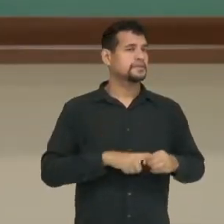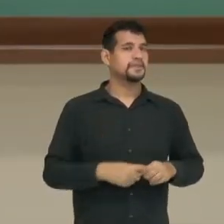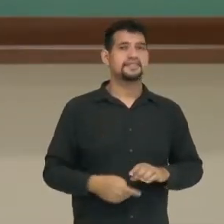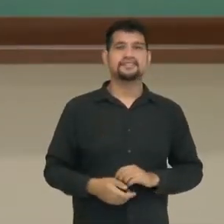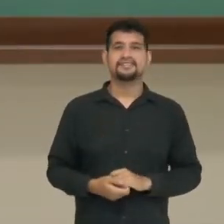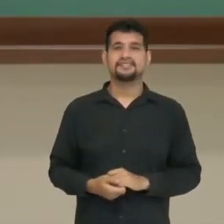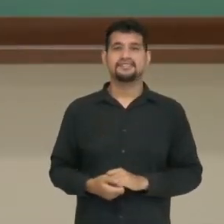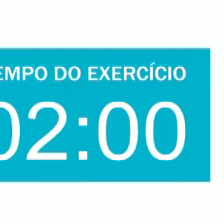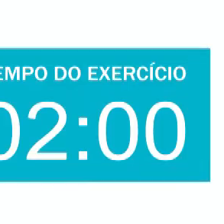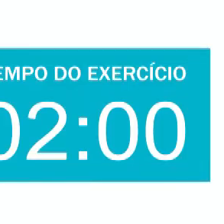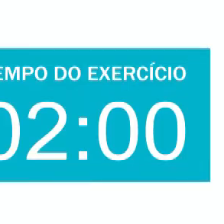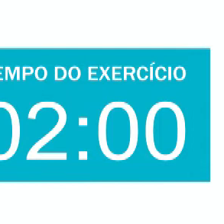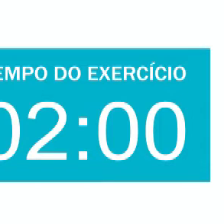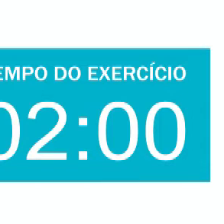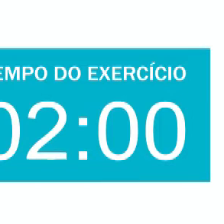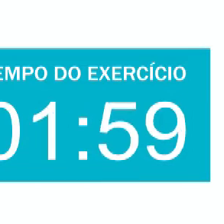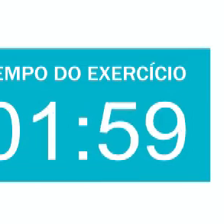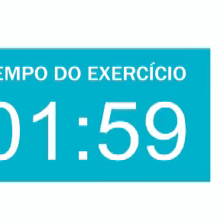aqui.